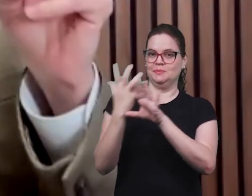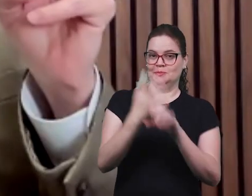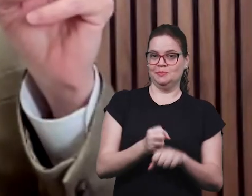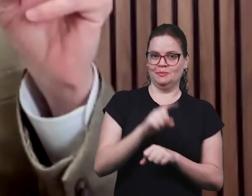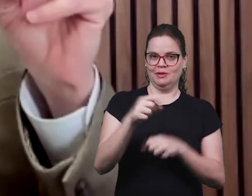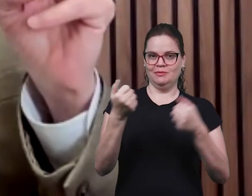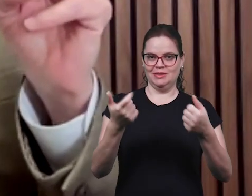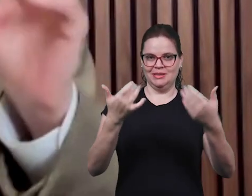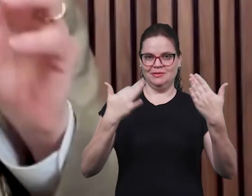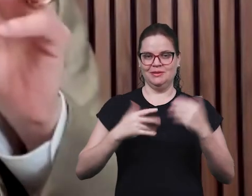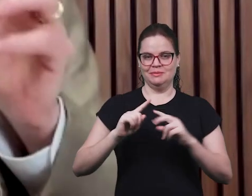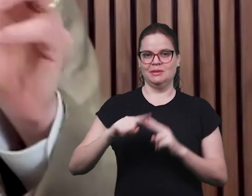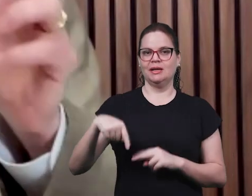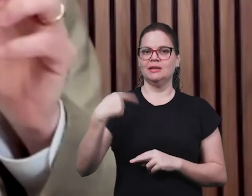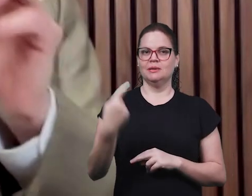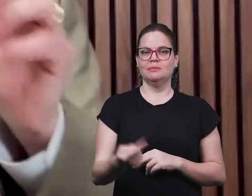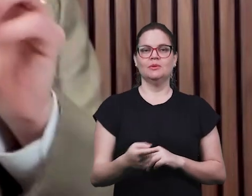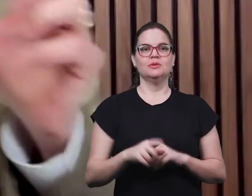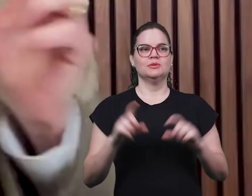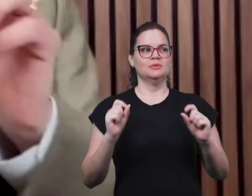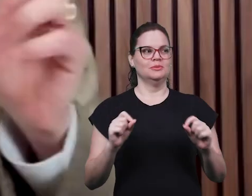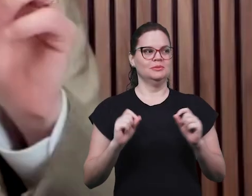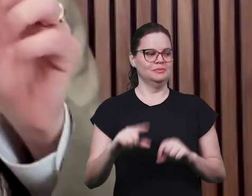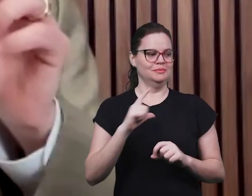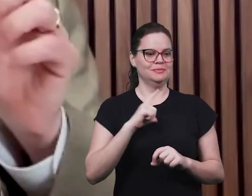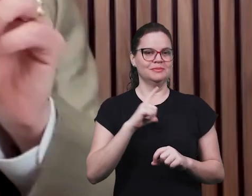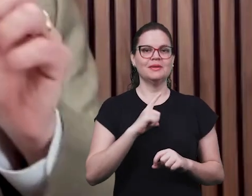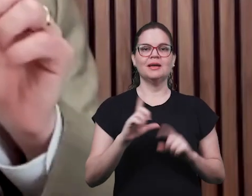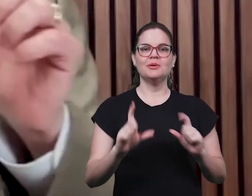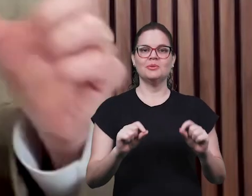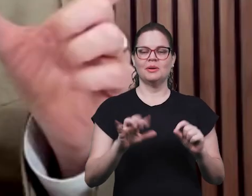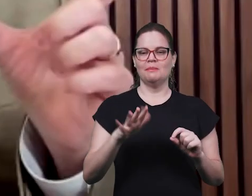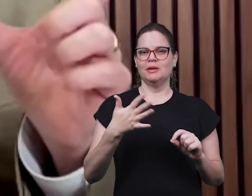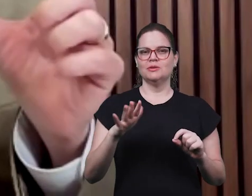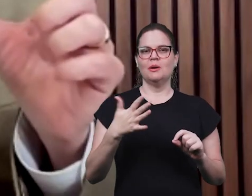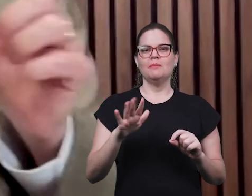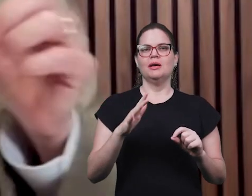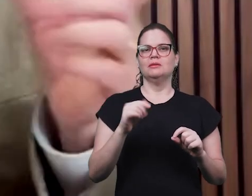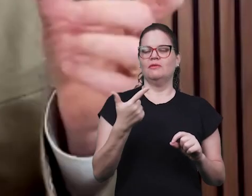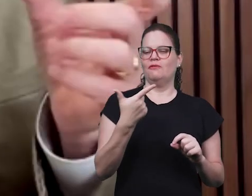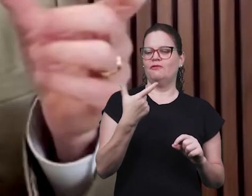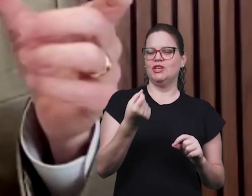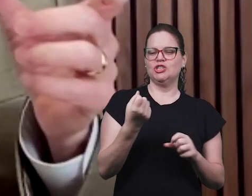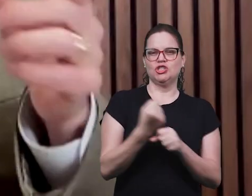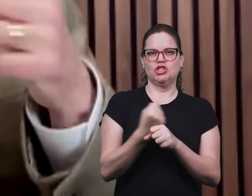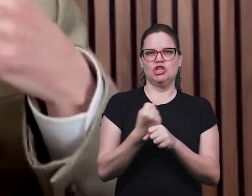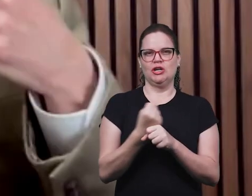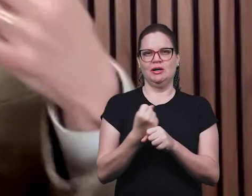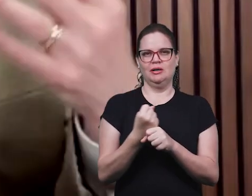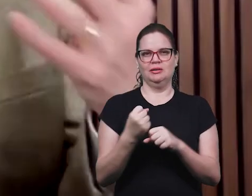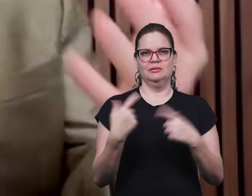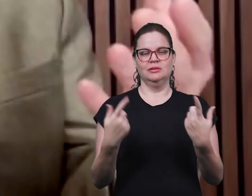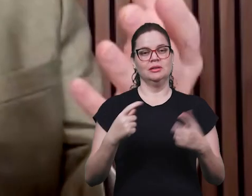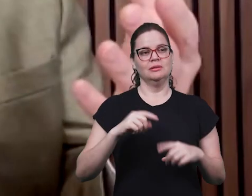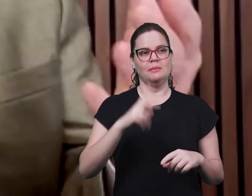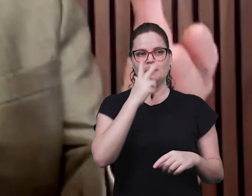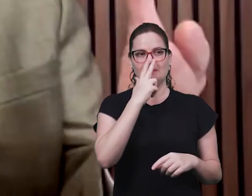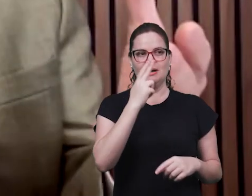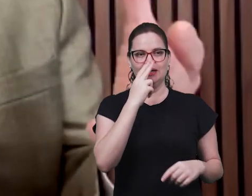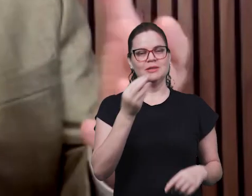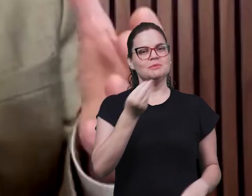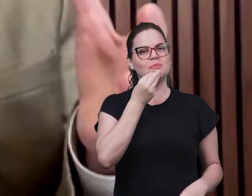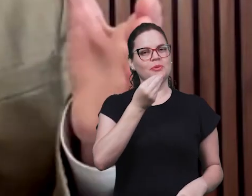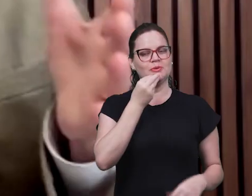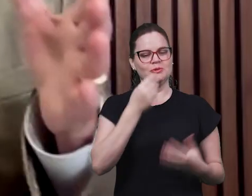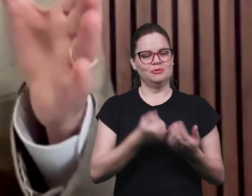esclarecer para nós daqui a pouco, que tem aquela defasagem de 20 anos, né, que alguns entendem como uma oportunidade ao